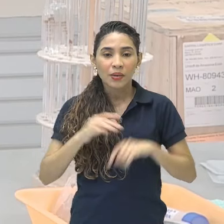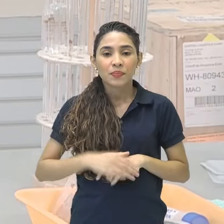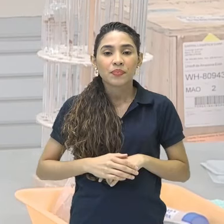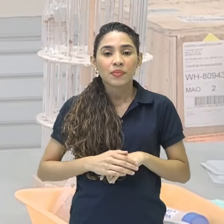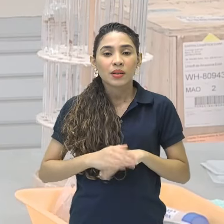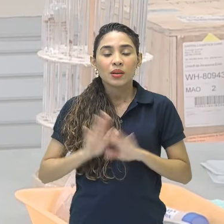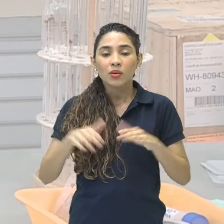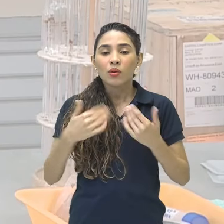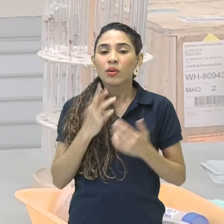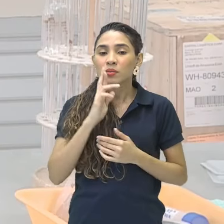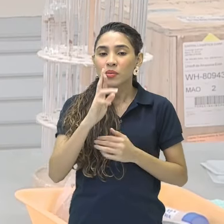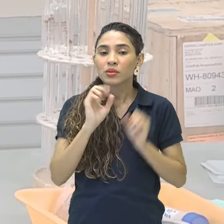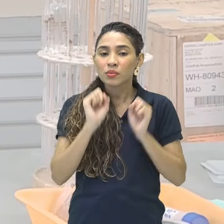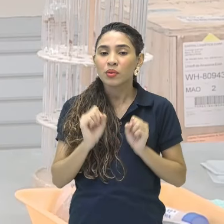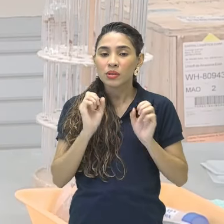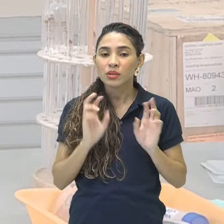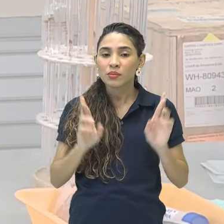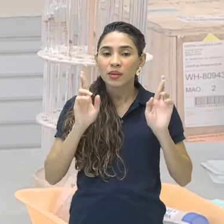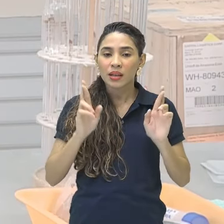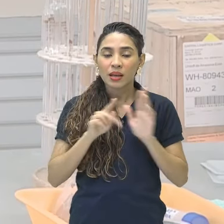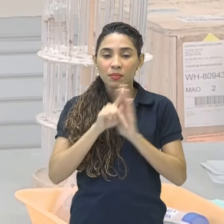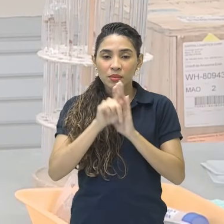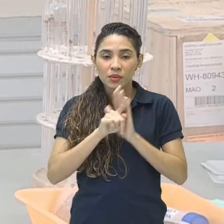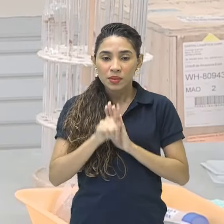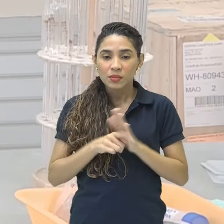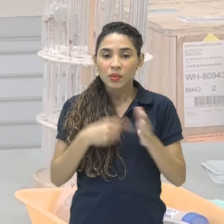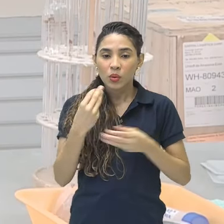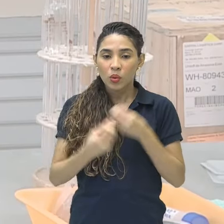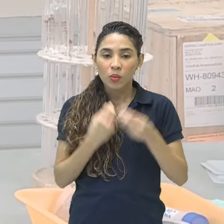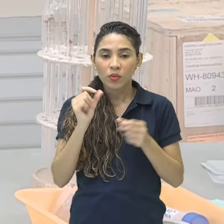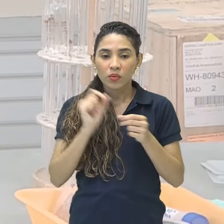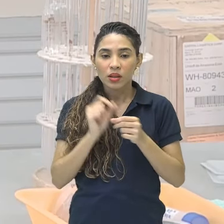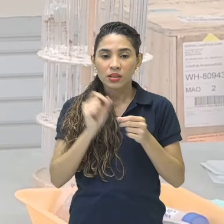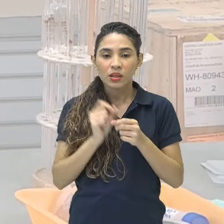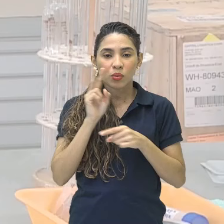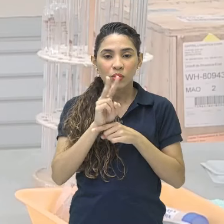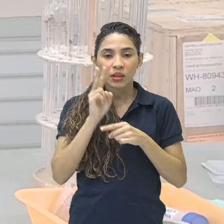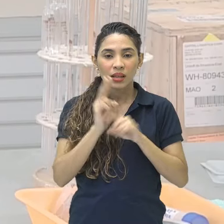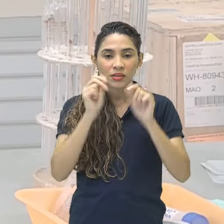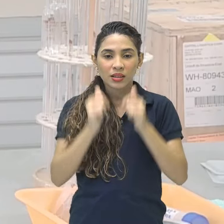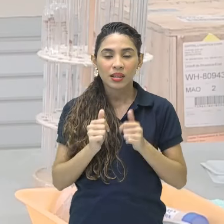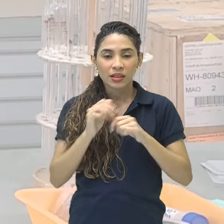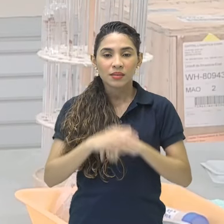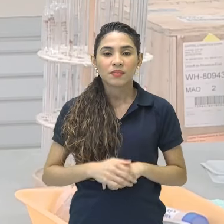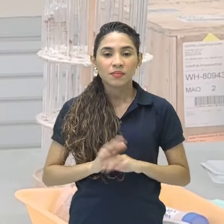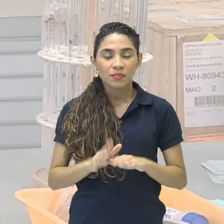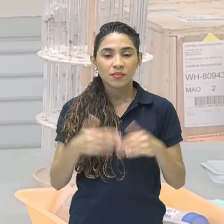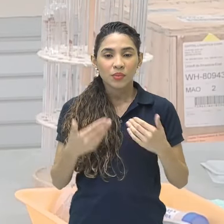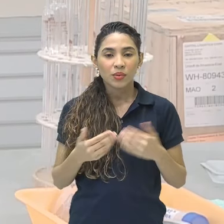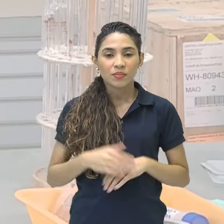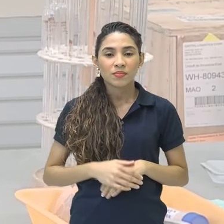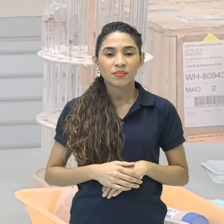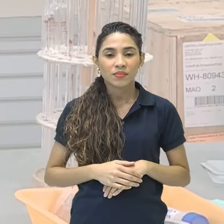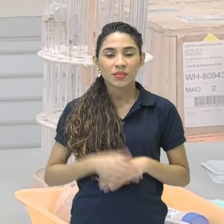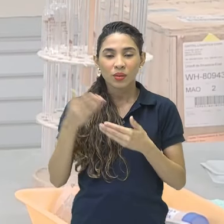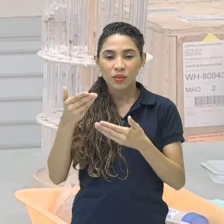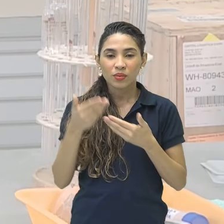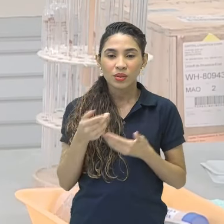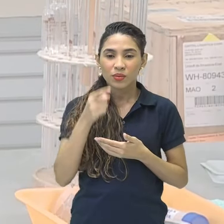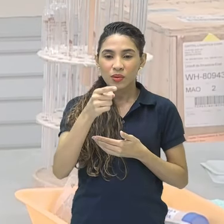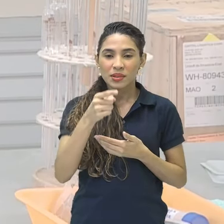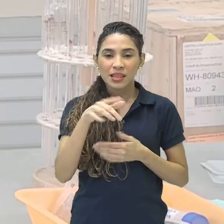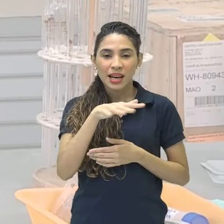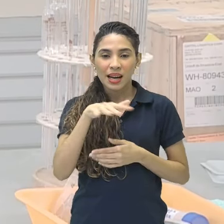resultados a gente pode esperar na nossa pesquisa, né, como fazer esse tratamento de dados. Bom, então seria isso. Convido vocês para a área